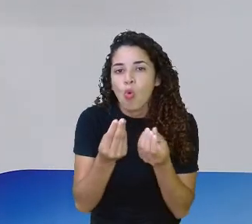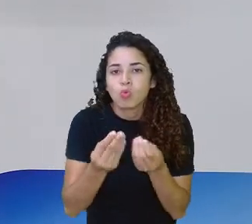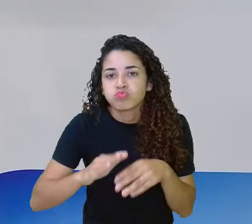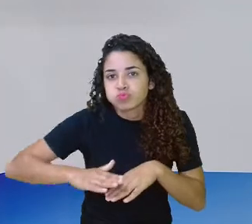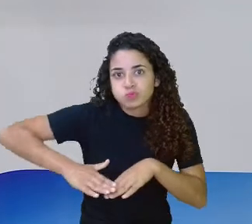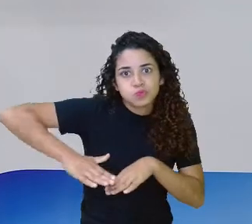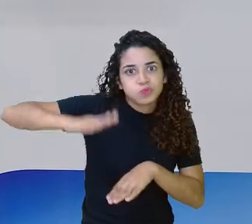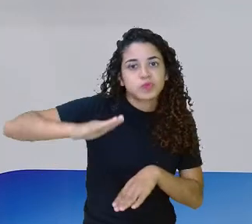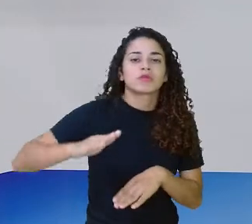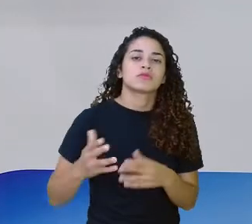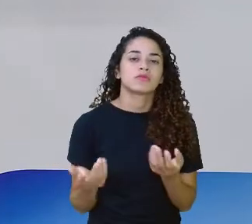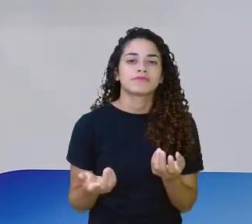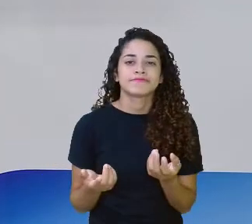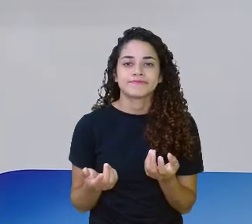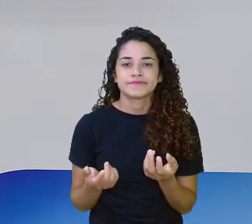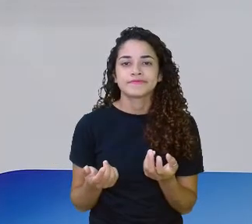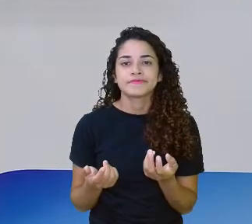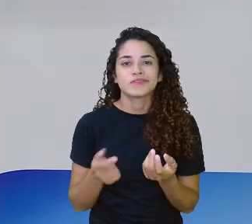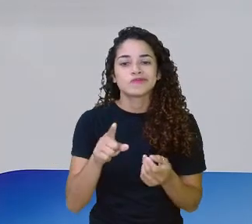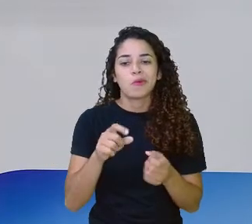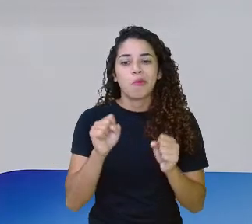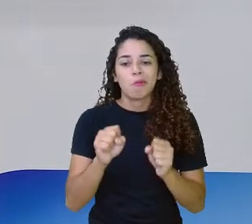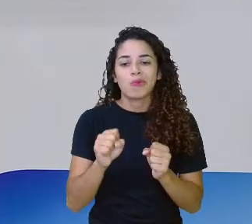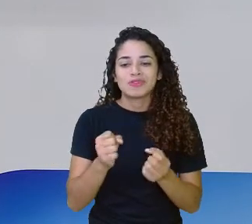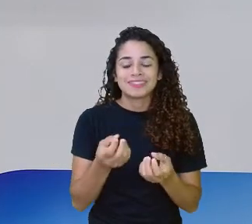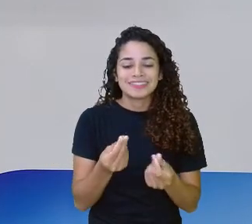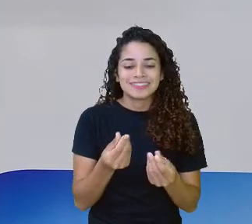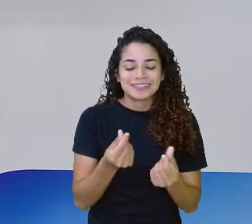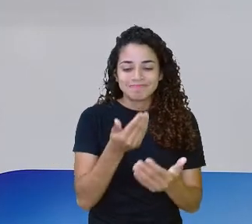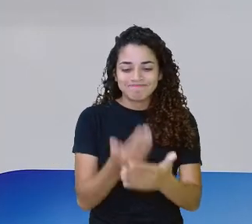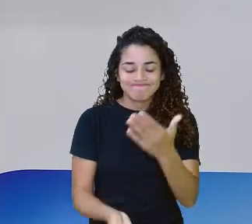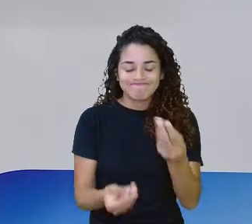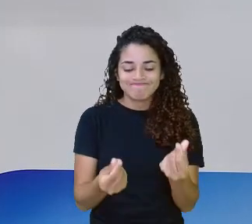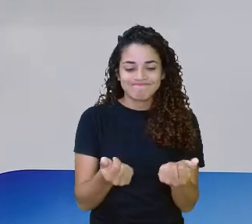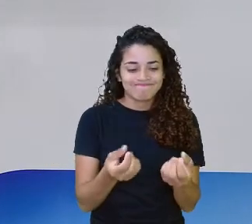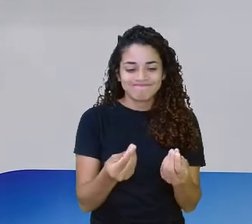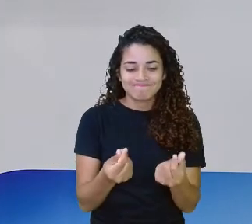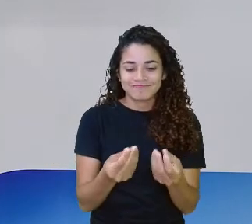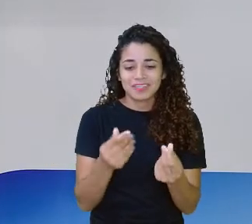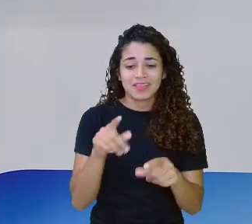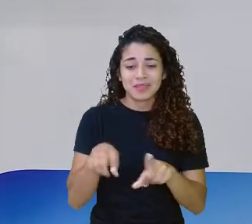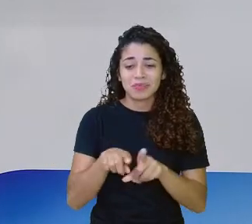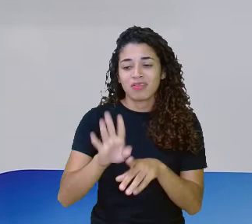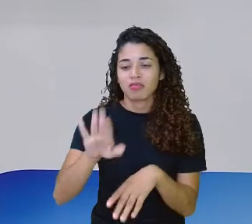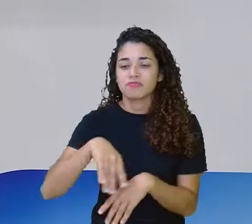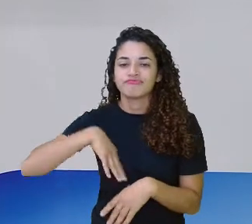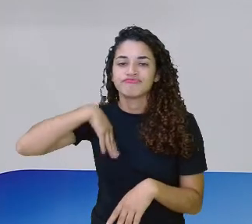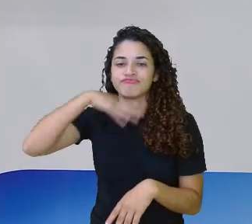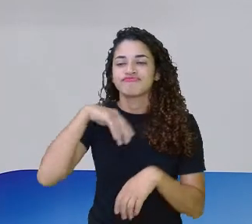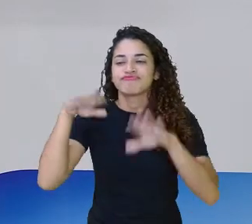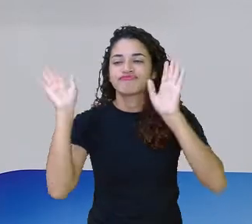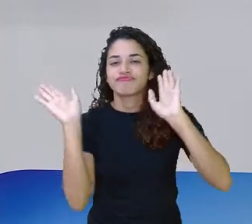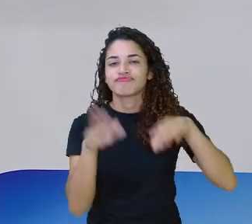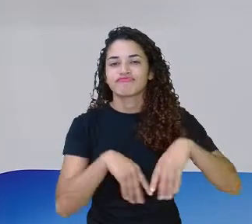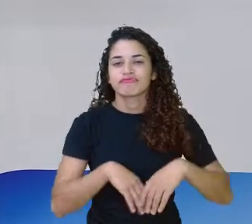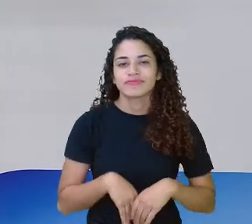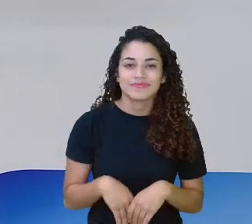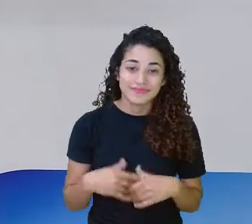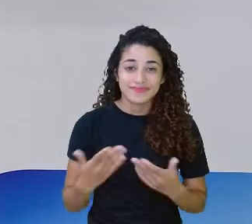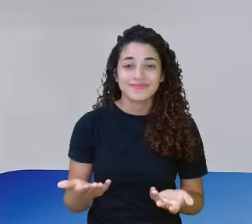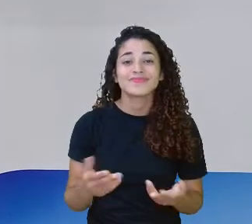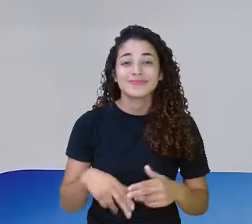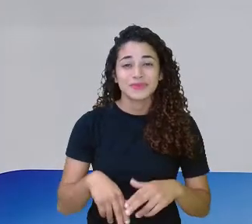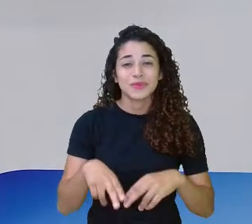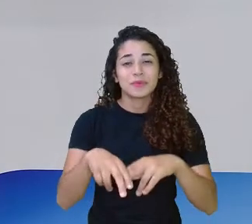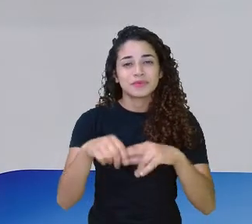vai, possivelmente, se perder no meio do caminho. Vai chegar uma hora que você vai até enjoar de fazer essas combinações. Por isso,